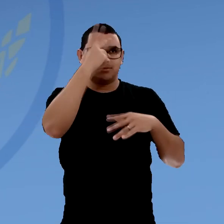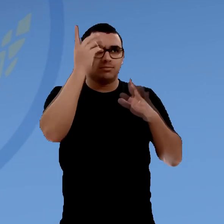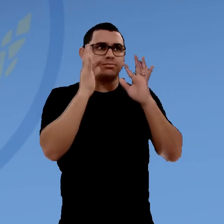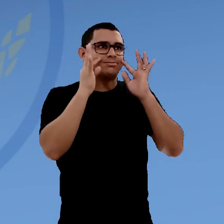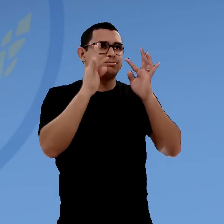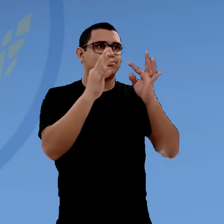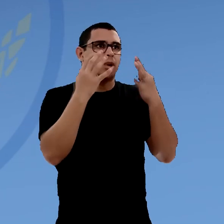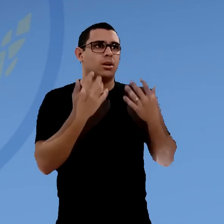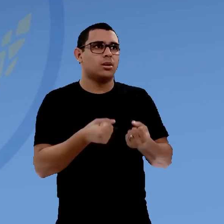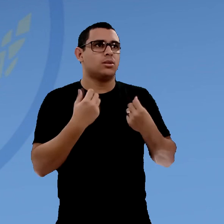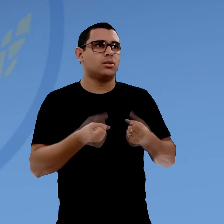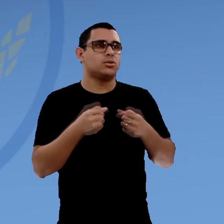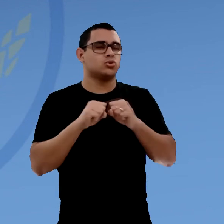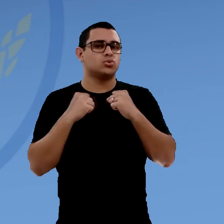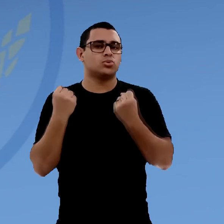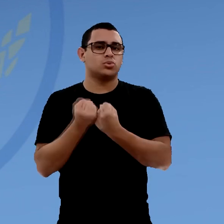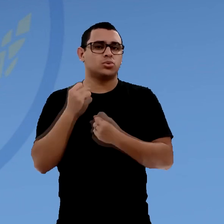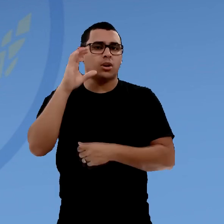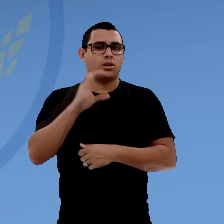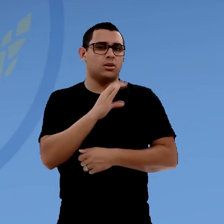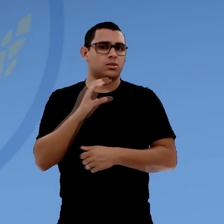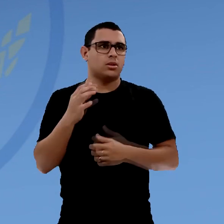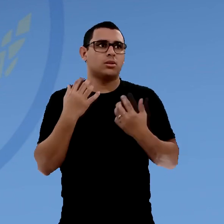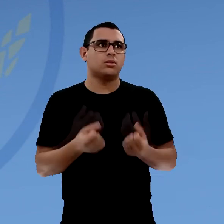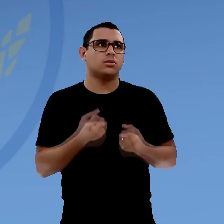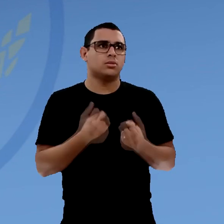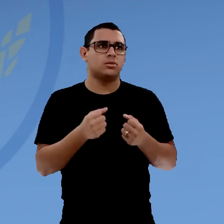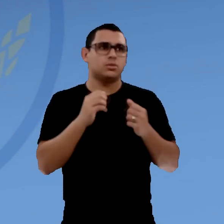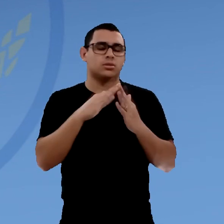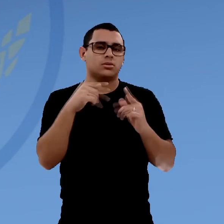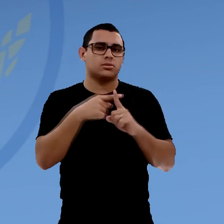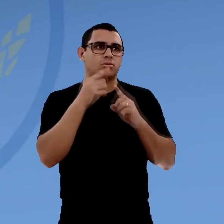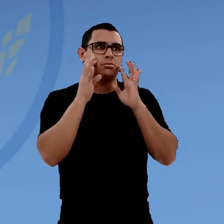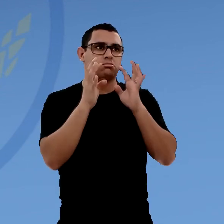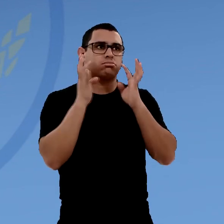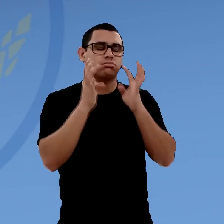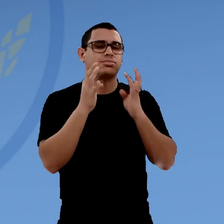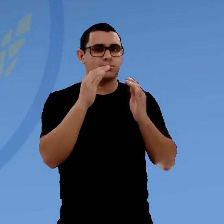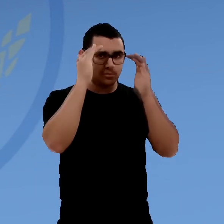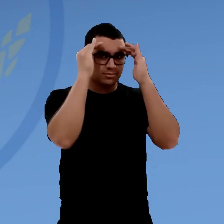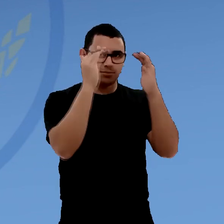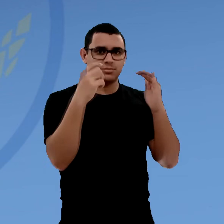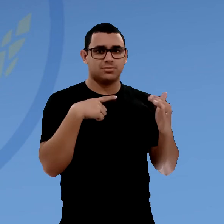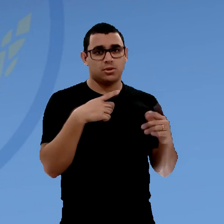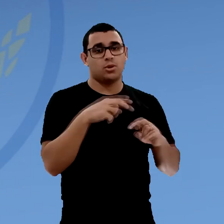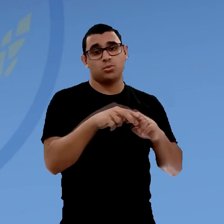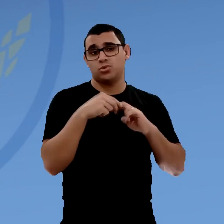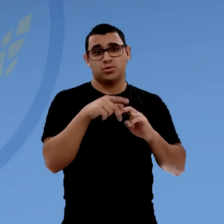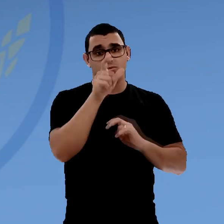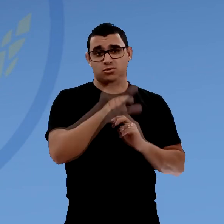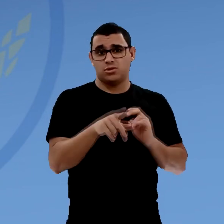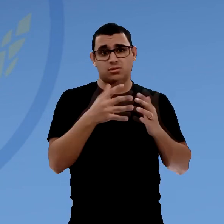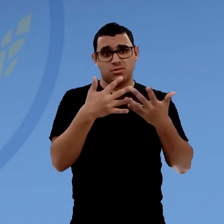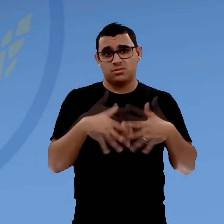convencer a sociedade católica dos desejos da Igreja. Então, isso é um